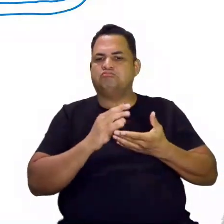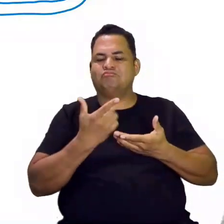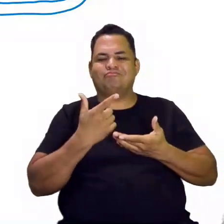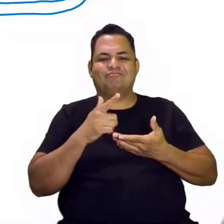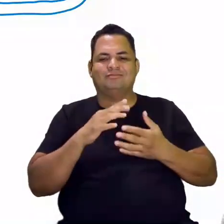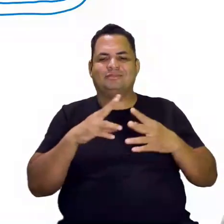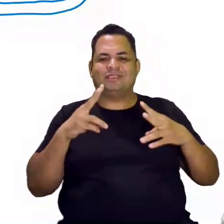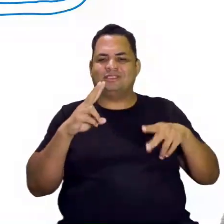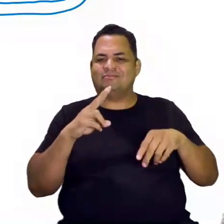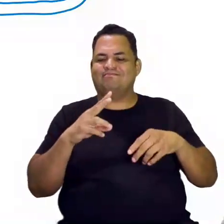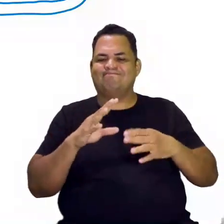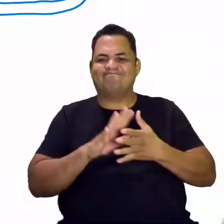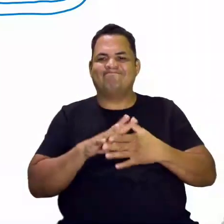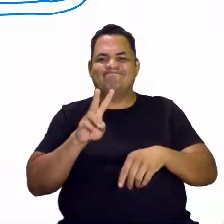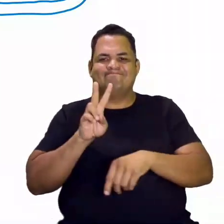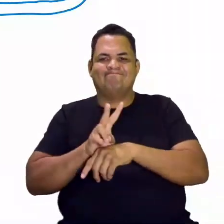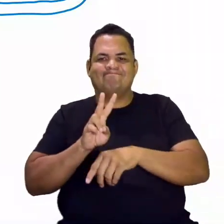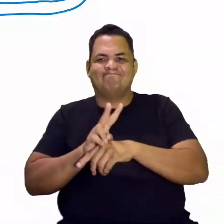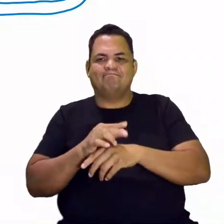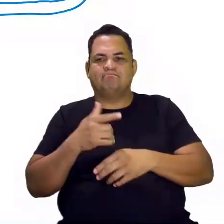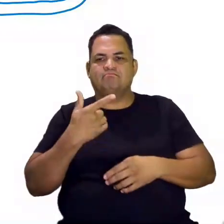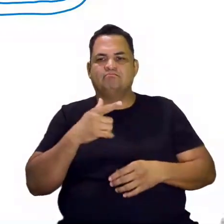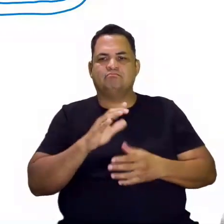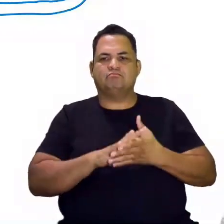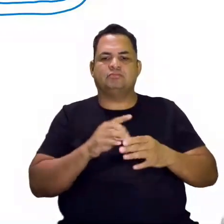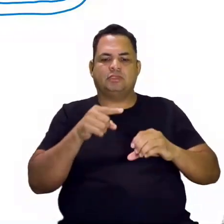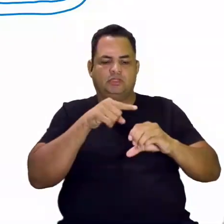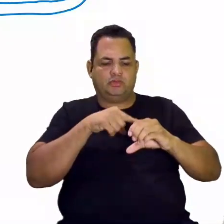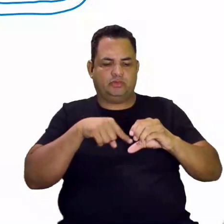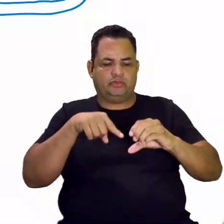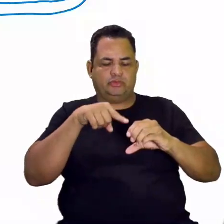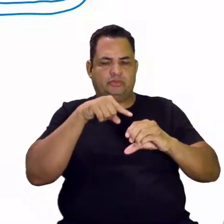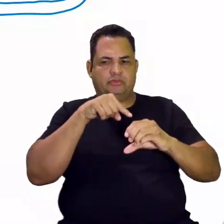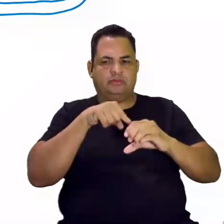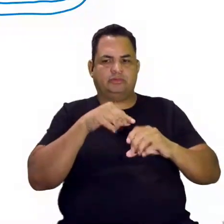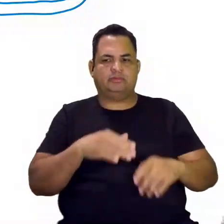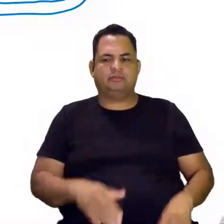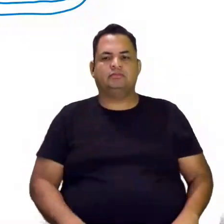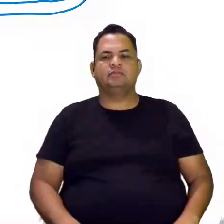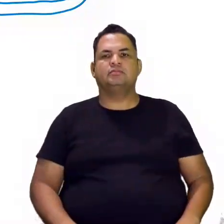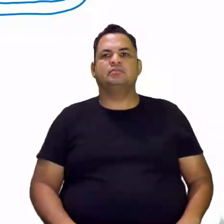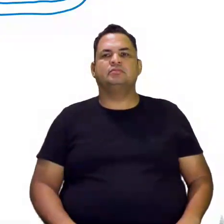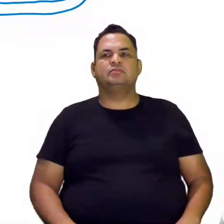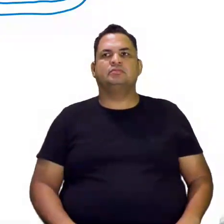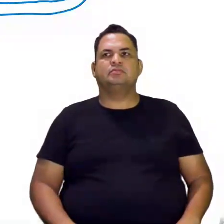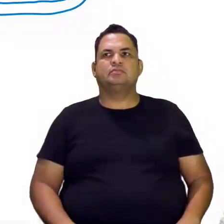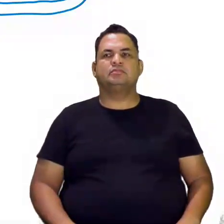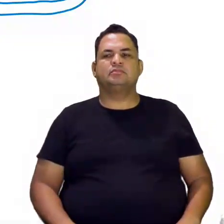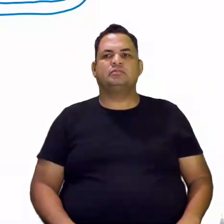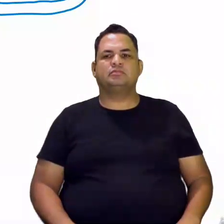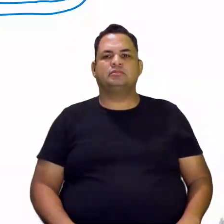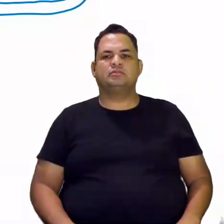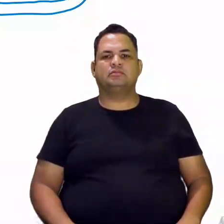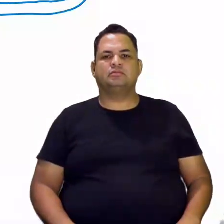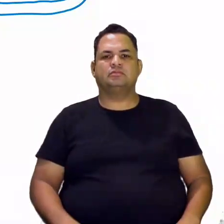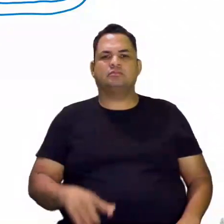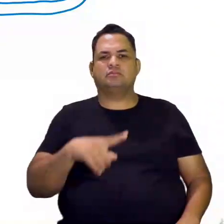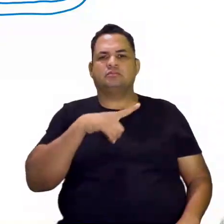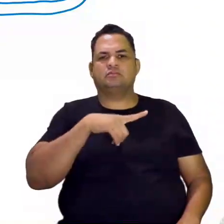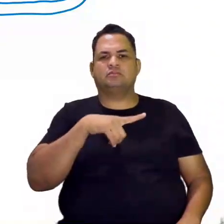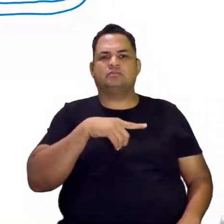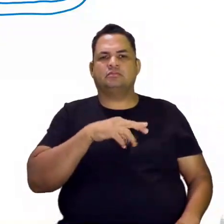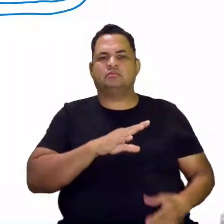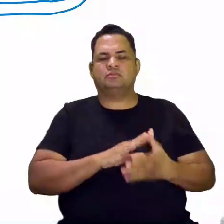núcleo, sem núcleo. Tá? Por isso, elas são chamadas